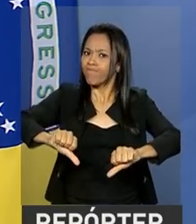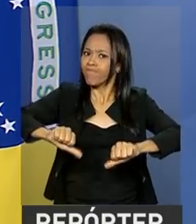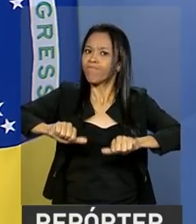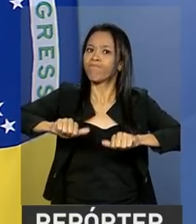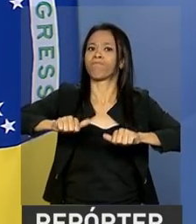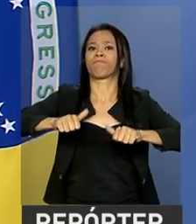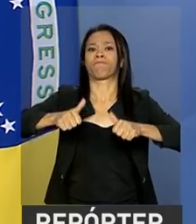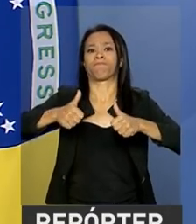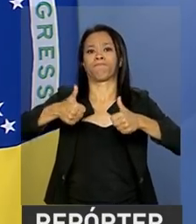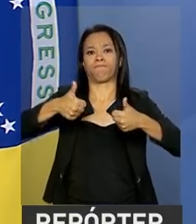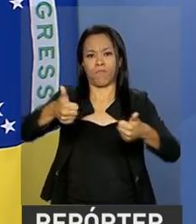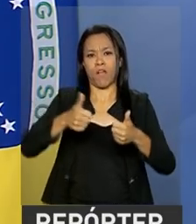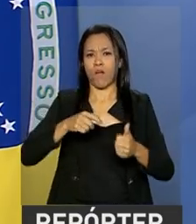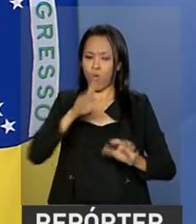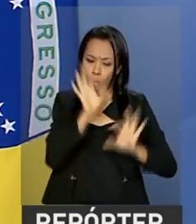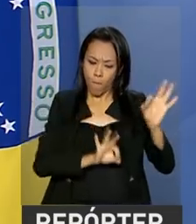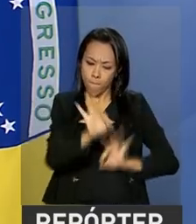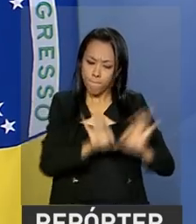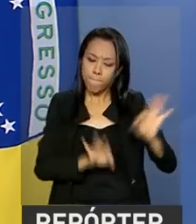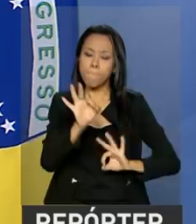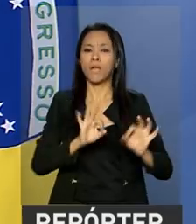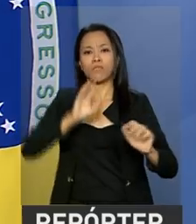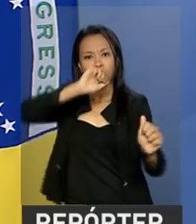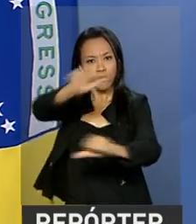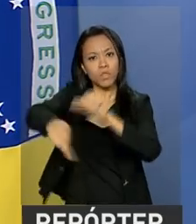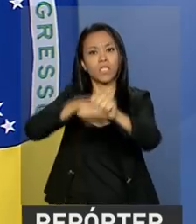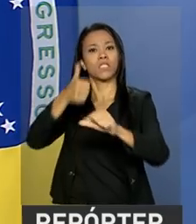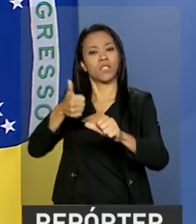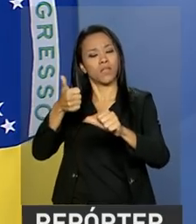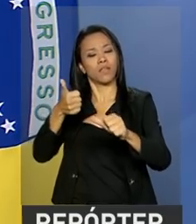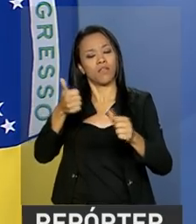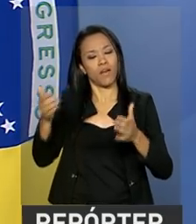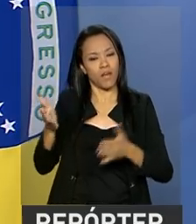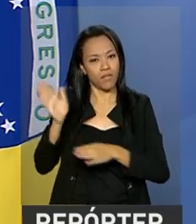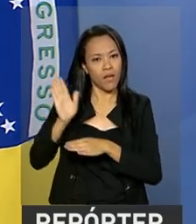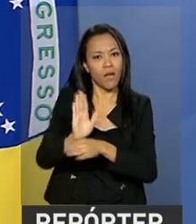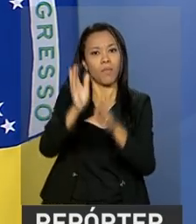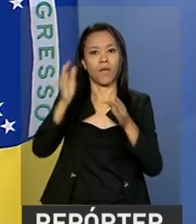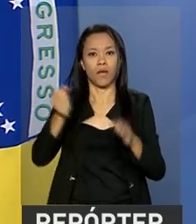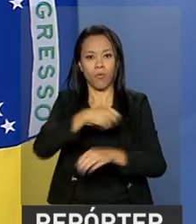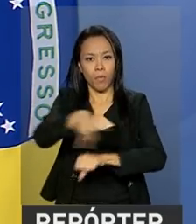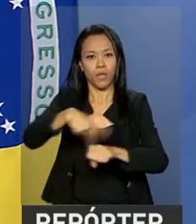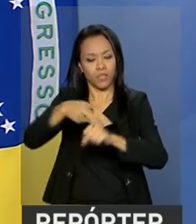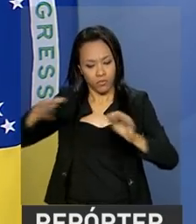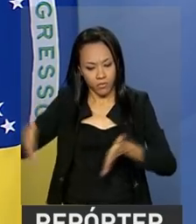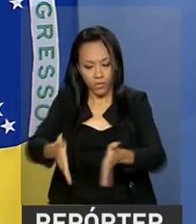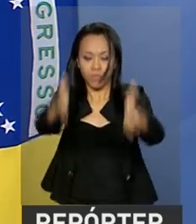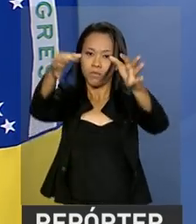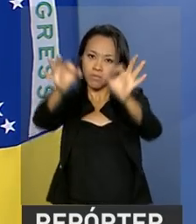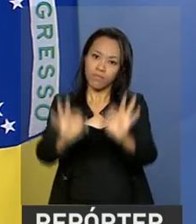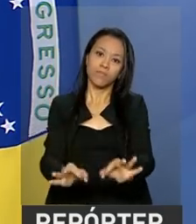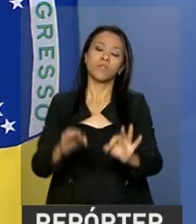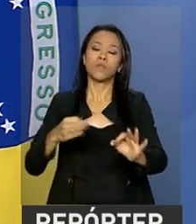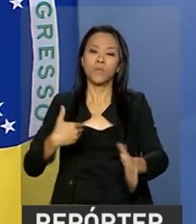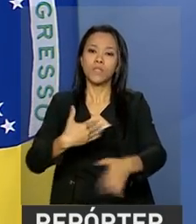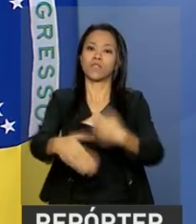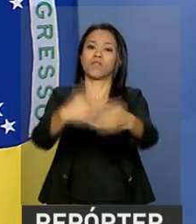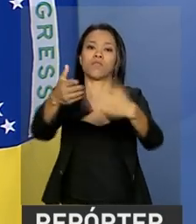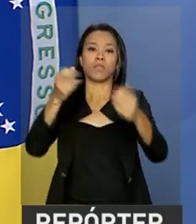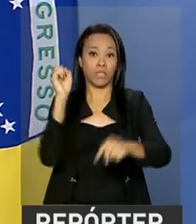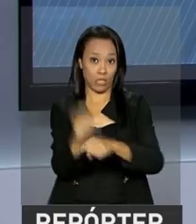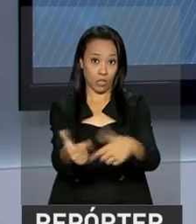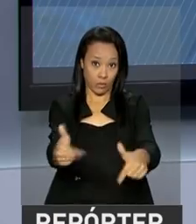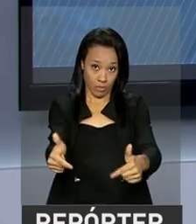mudanças que estão recolocando o brasil no caminho sustentável e duradouro do crescimento e do